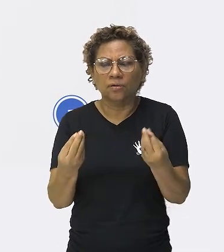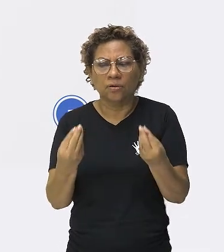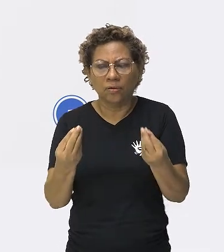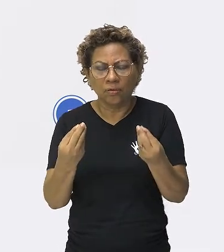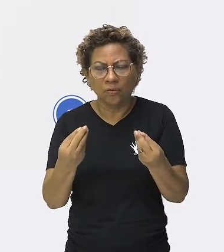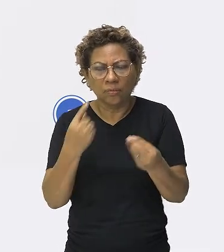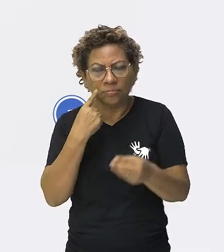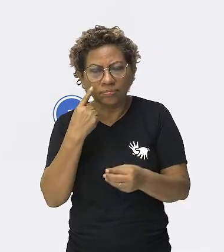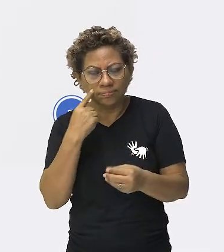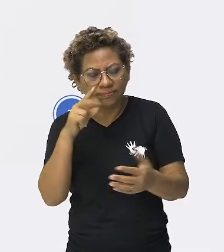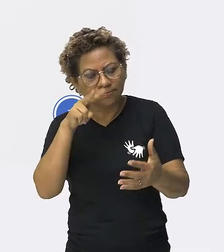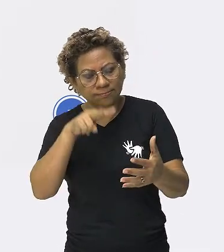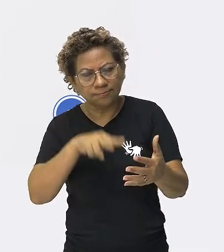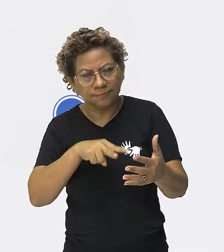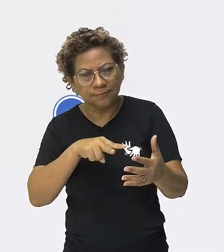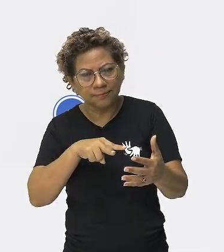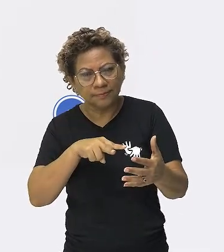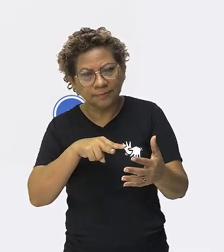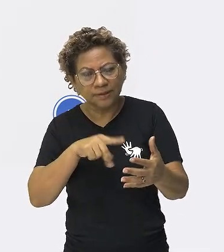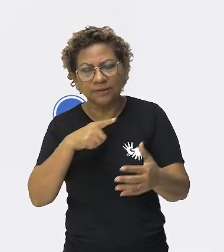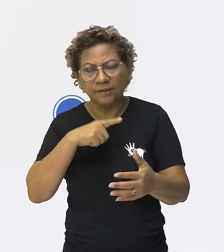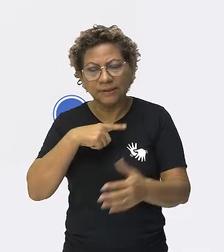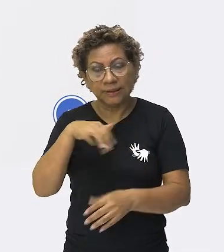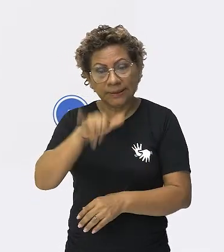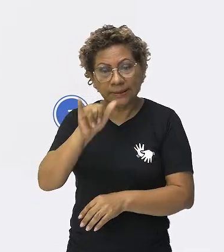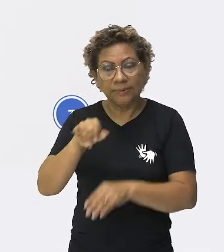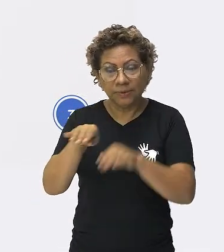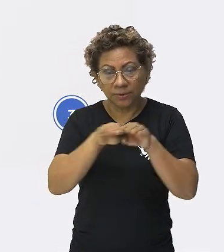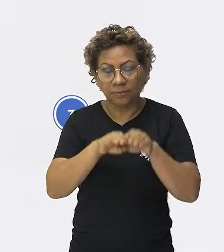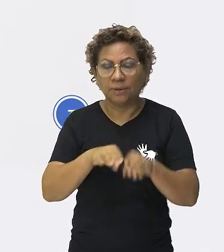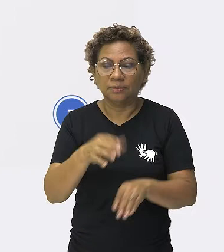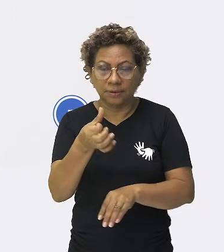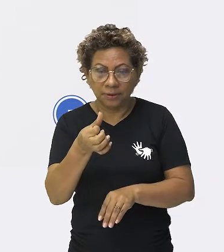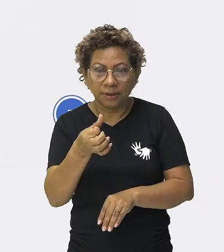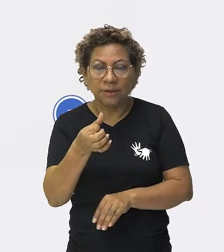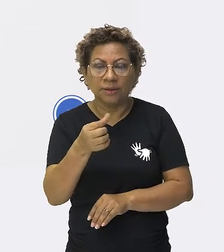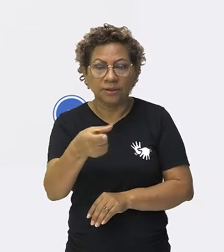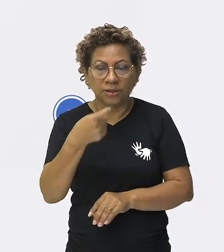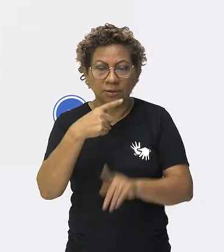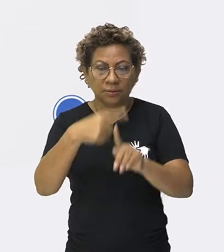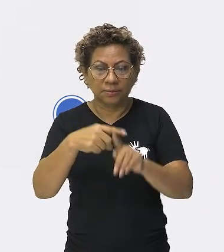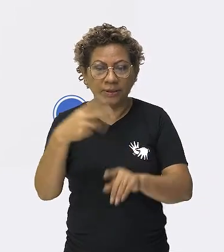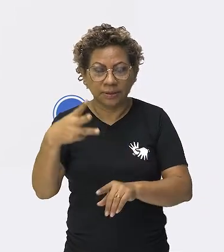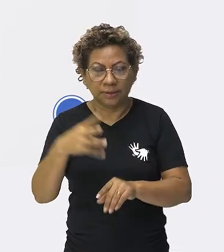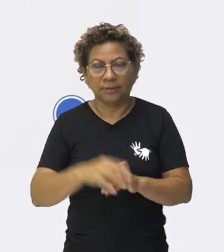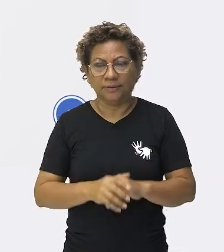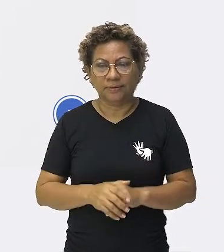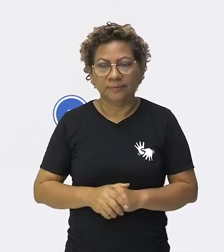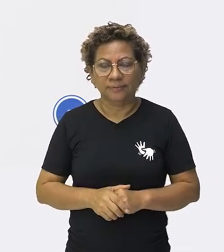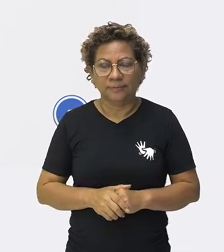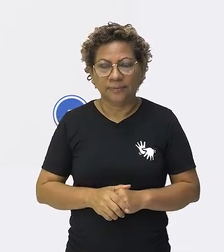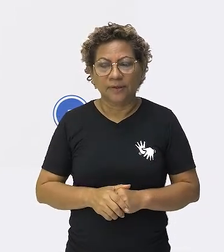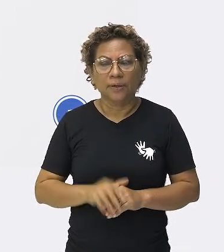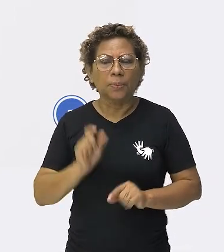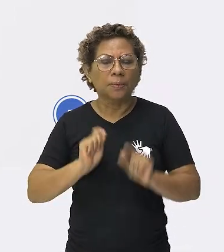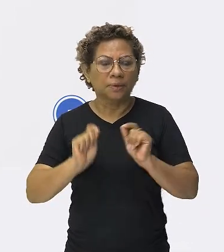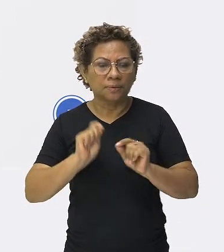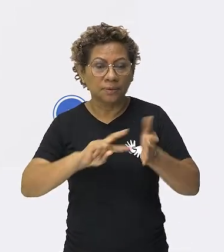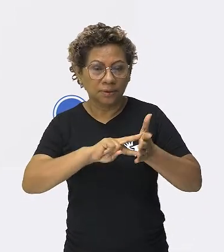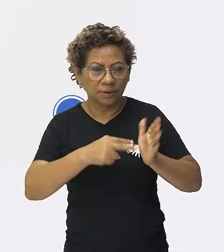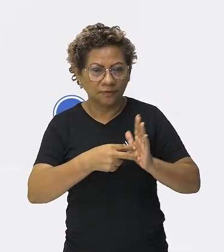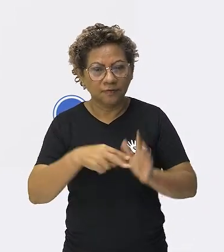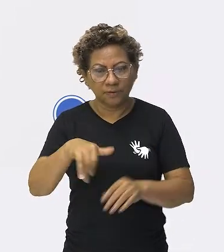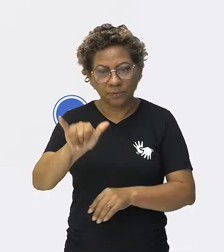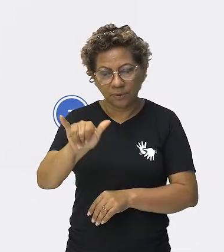nós temos y igual a 6x mais 3. Pessoal, esse y aqui, ele significa a mesma coisa,